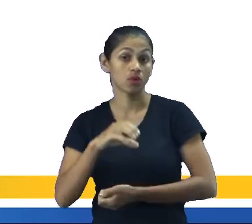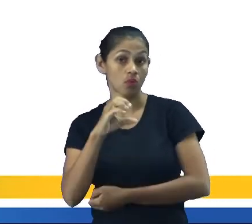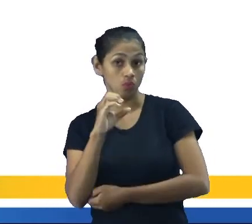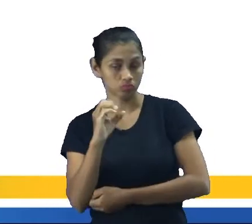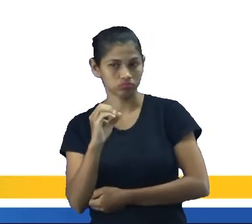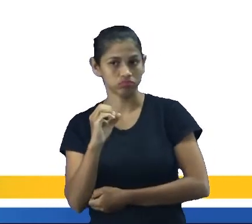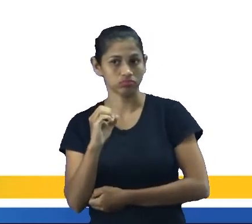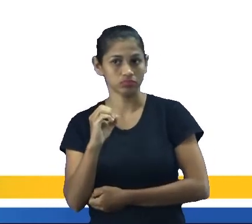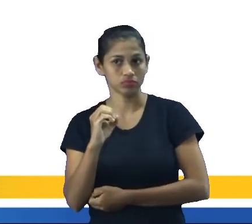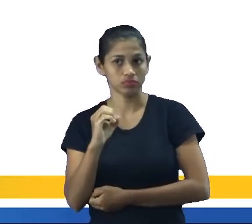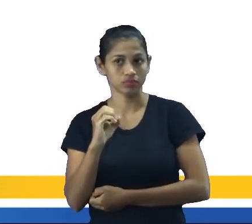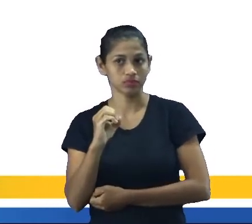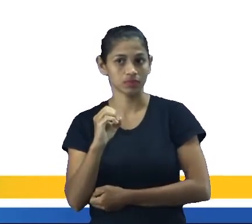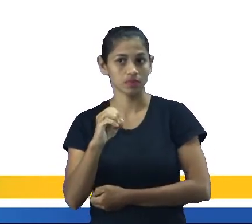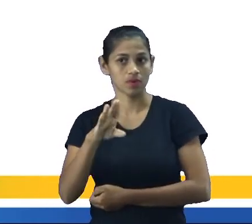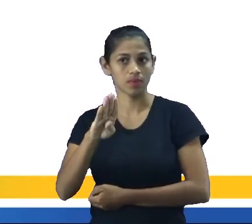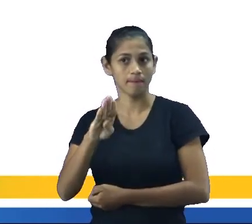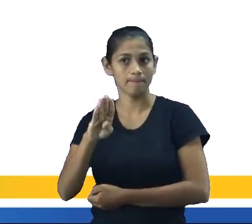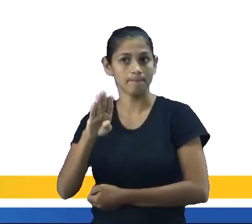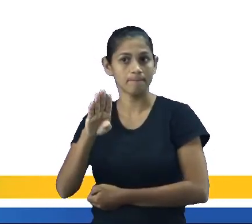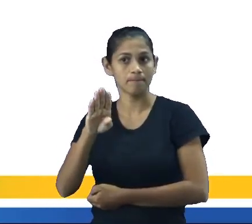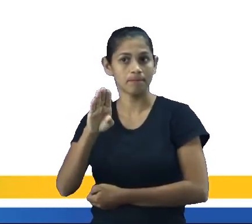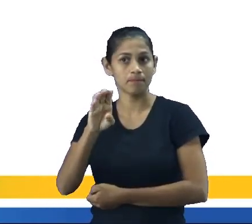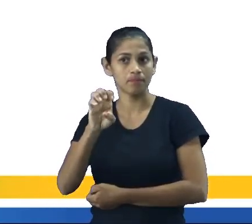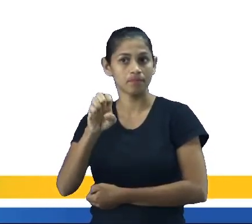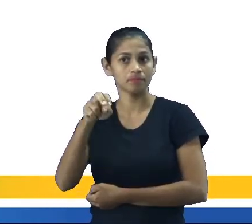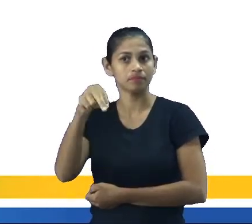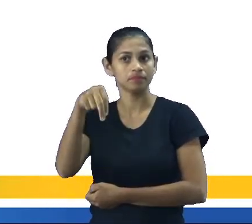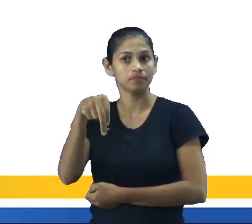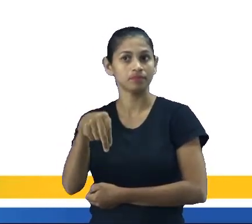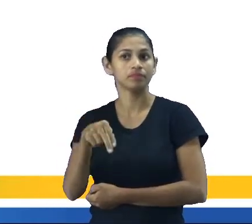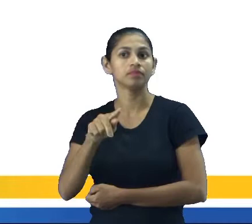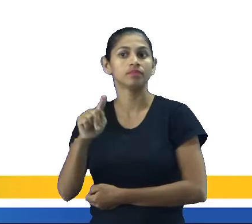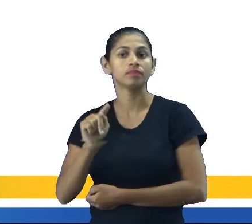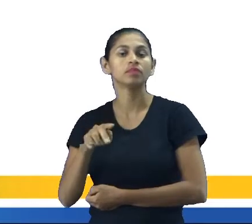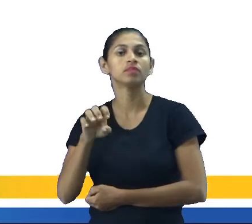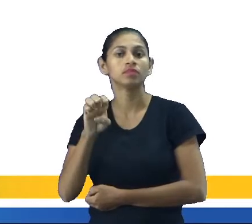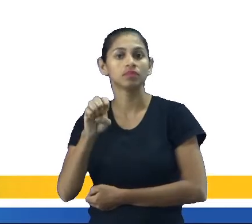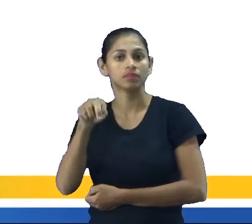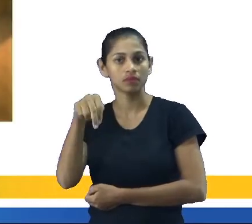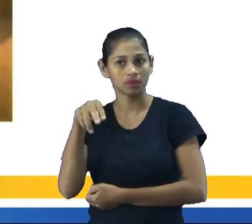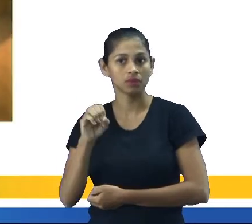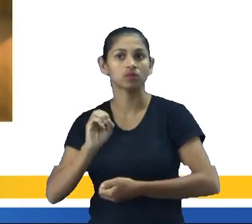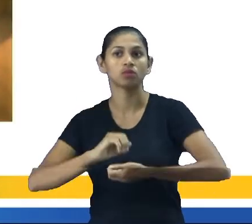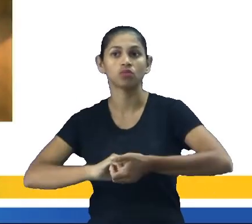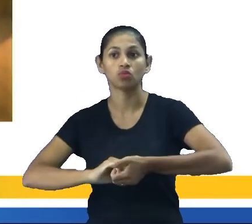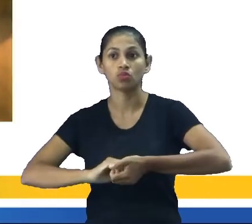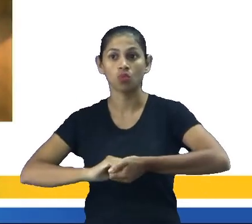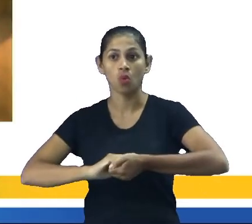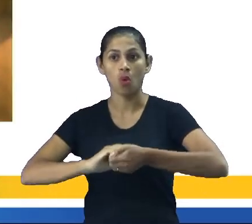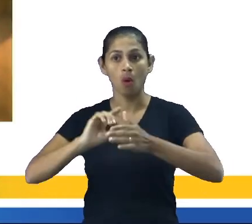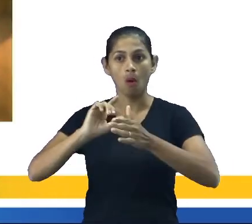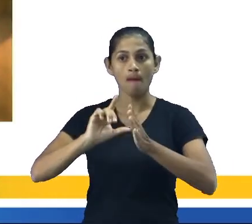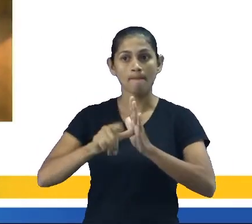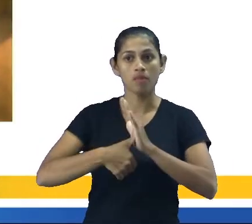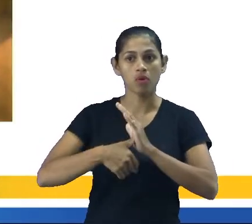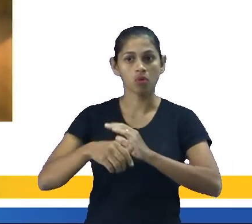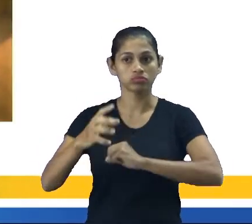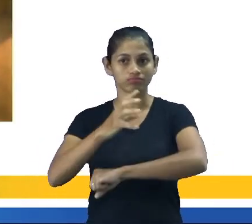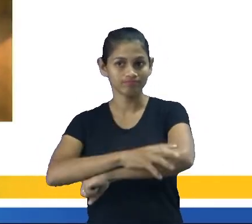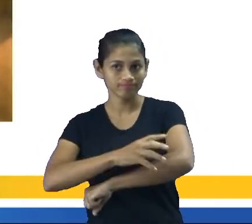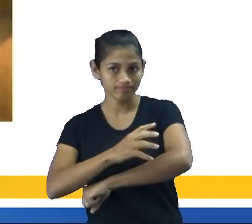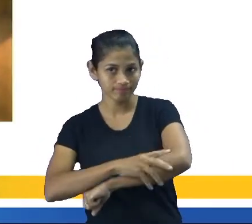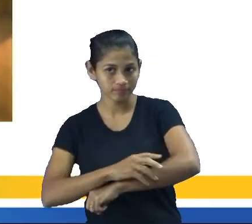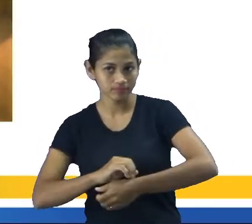caso, como é um benzeno, a gente vai colocar só hidroxibenzeno. Próxima função, gente, bora